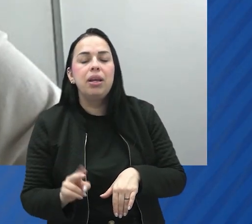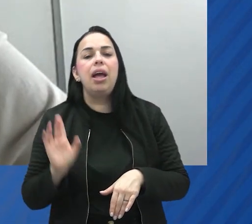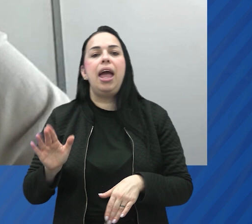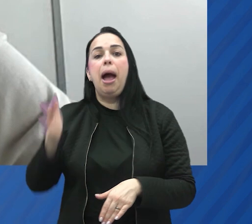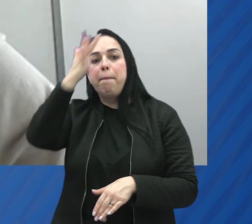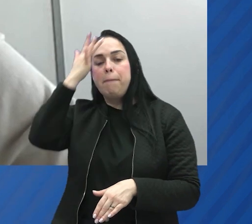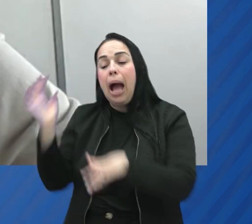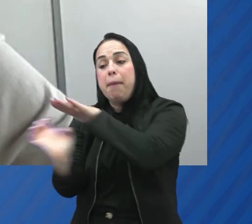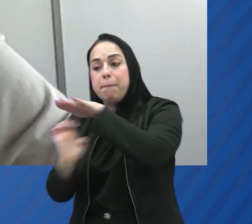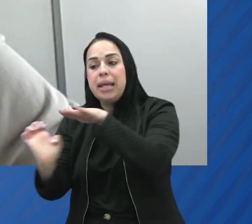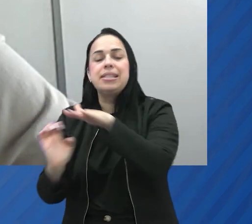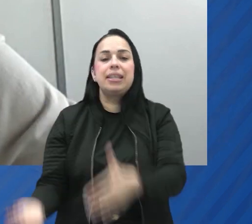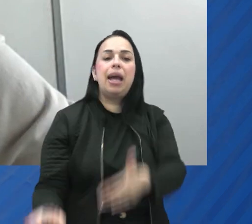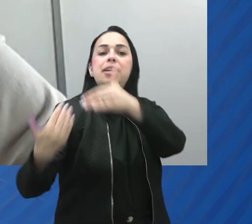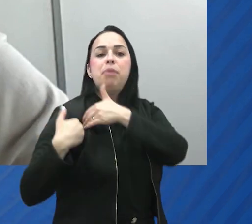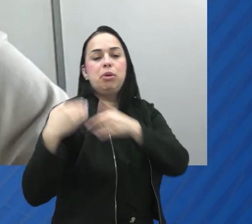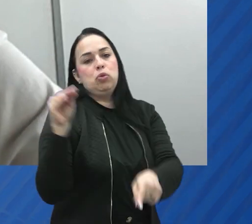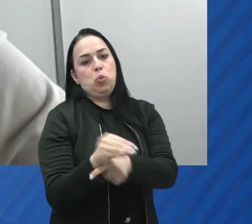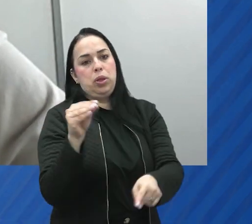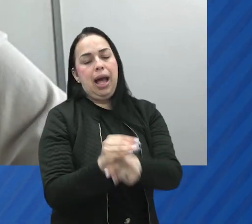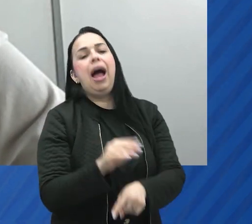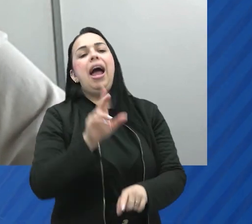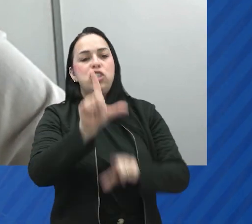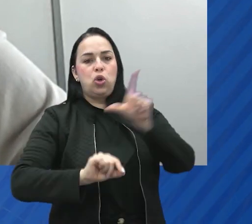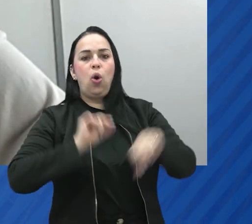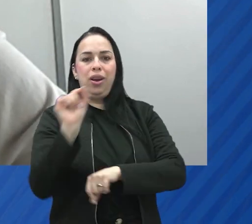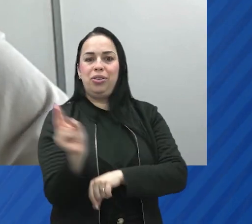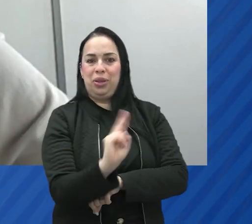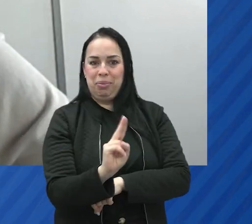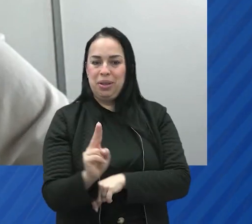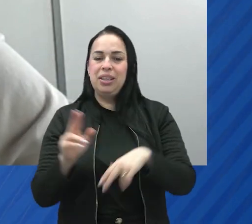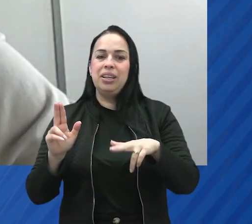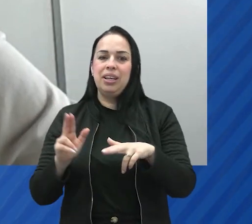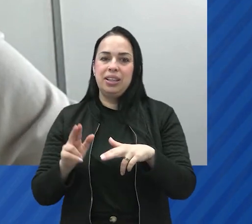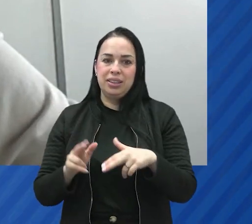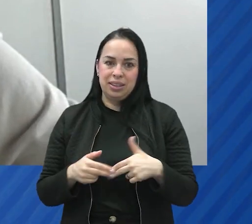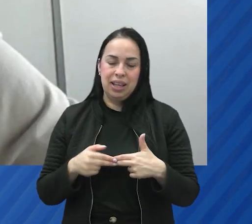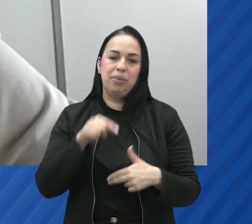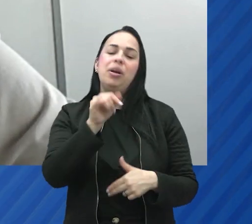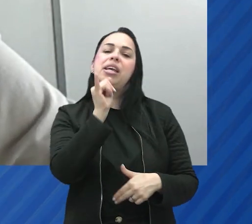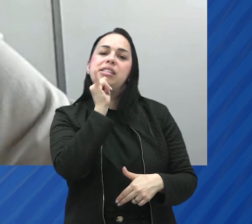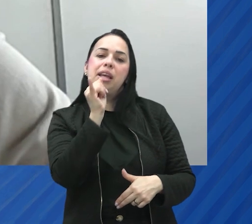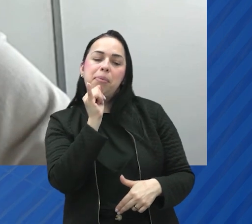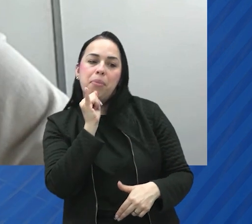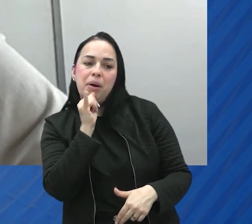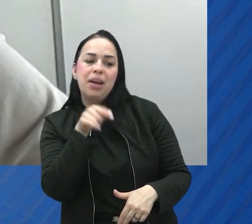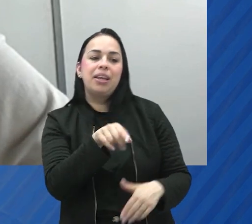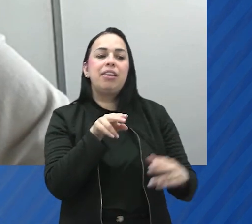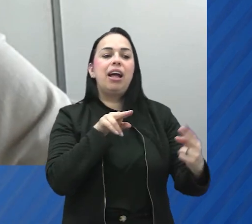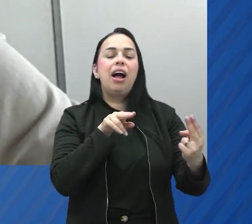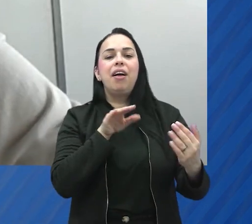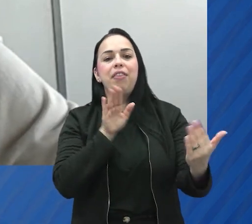tem jurisdição sobre a rodovia, né? Então, as rodovias federais, quem vai ter jurisdição sobre as